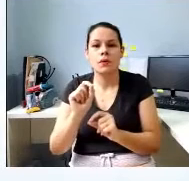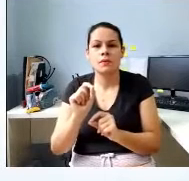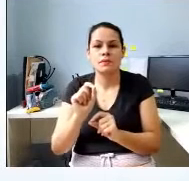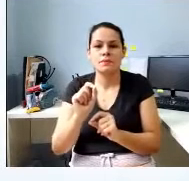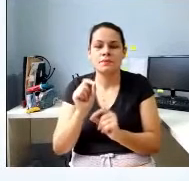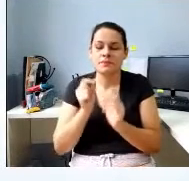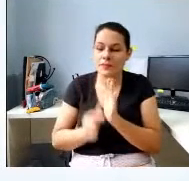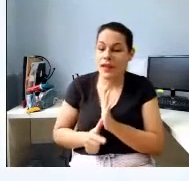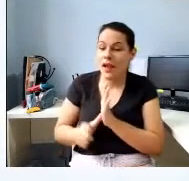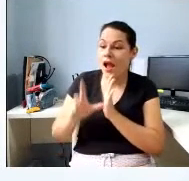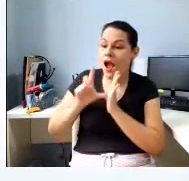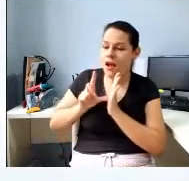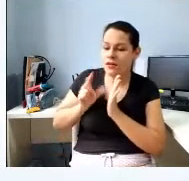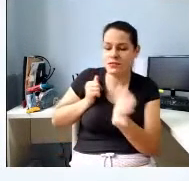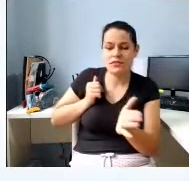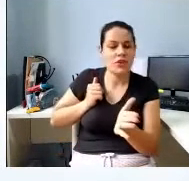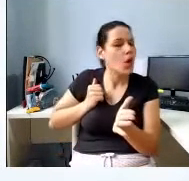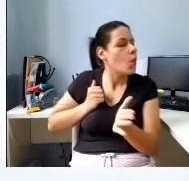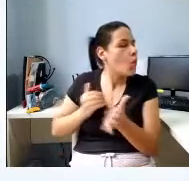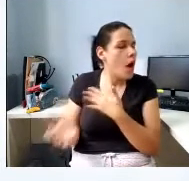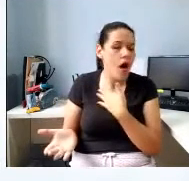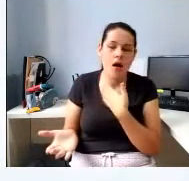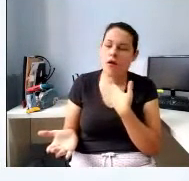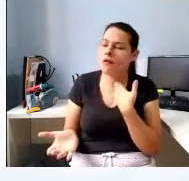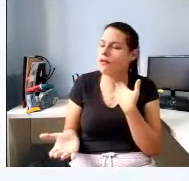antes de qualquer outra